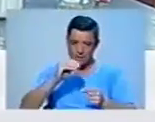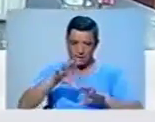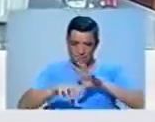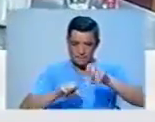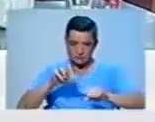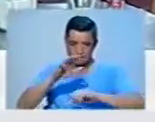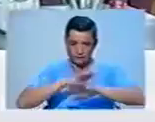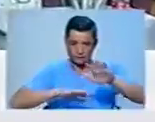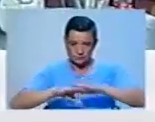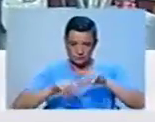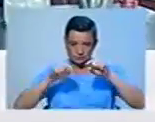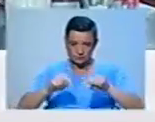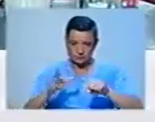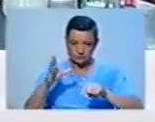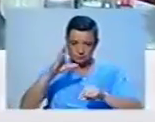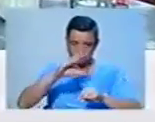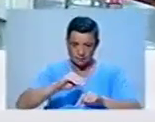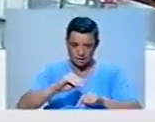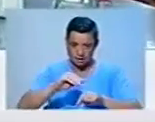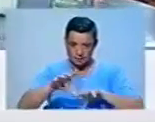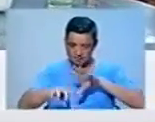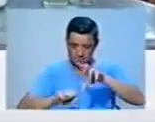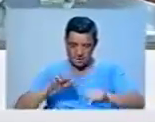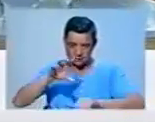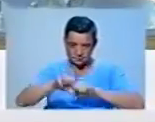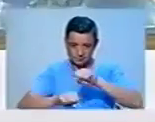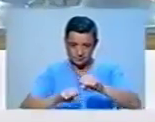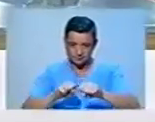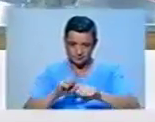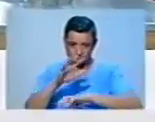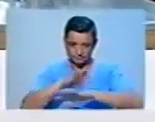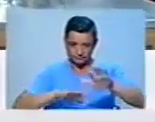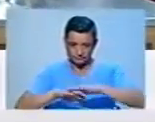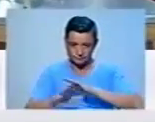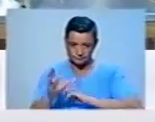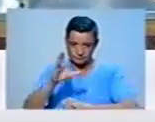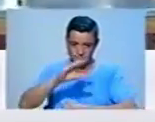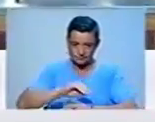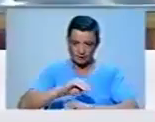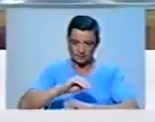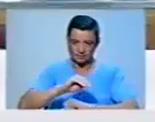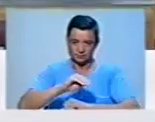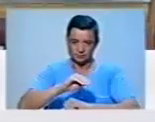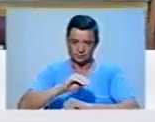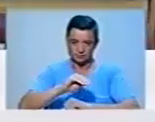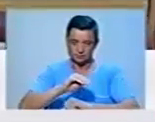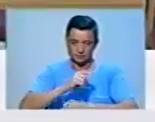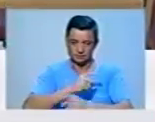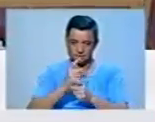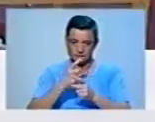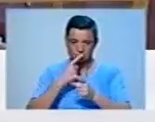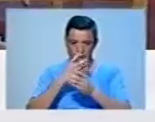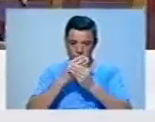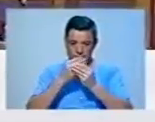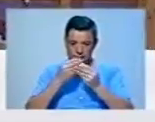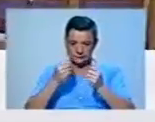ficar a fazer. Temos mais massa! Temos mais massa, quer dizer que podes fazer mais. Exatamente. Bom, estes já estão prontos a provar. Claro que sim.